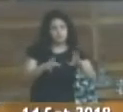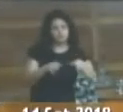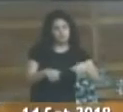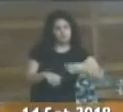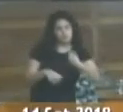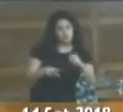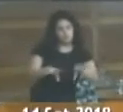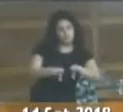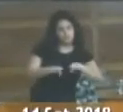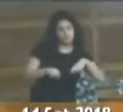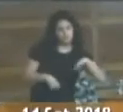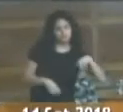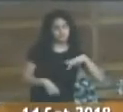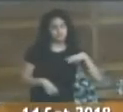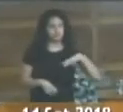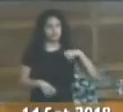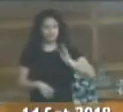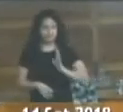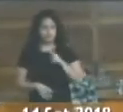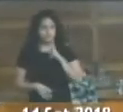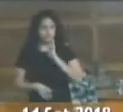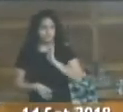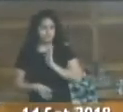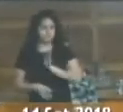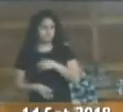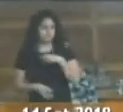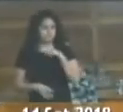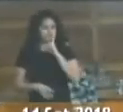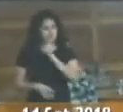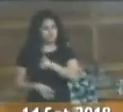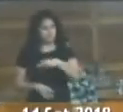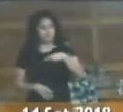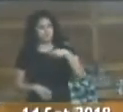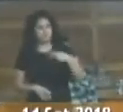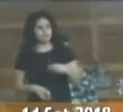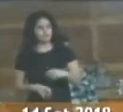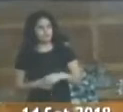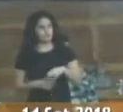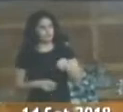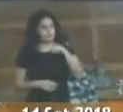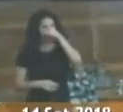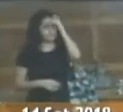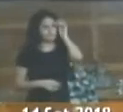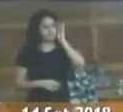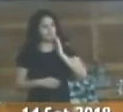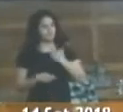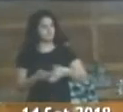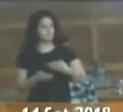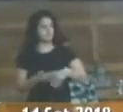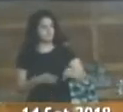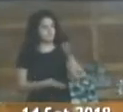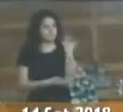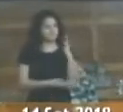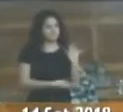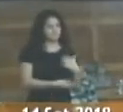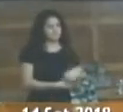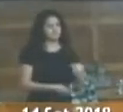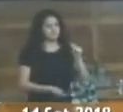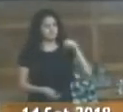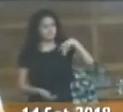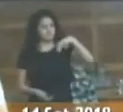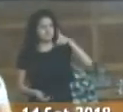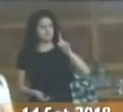né? Então, a gente já passou isso com uma empreitada do MDB, na pessoa do secretário de Meio Ambiente na época, André Victor,